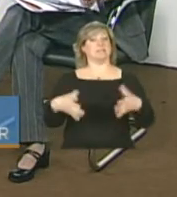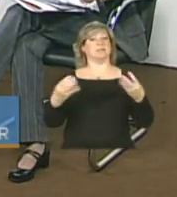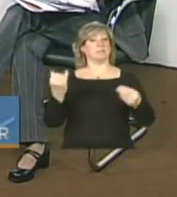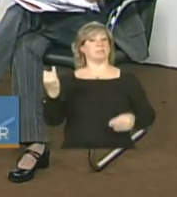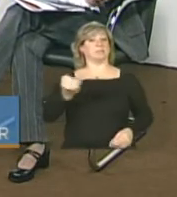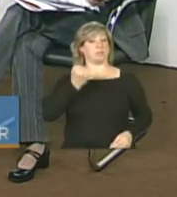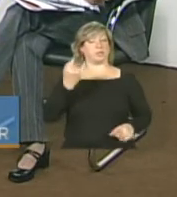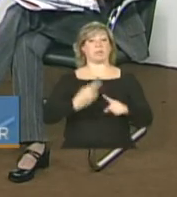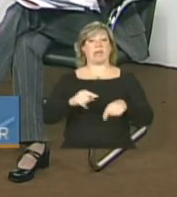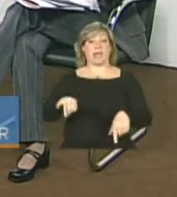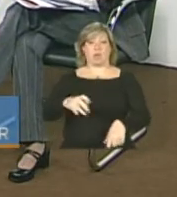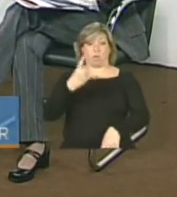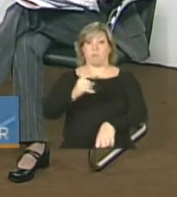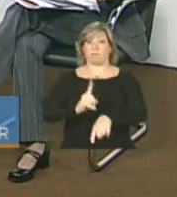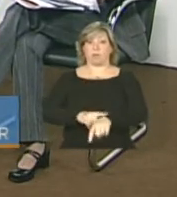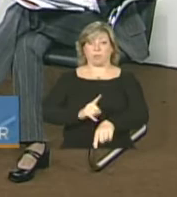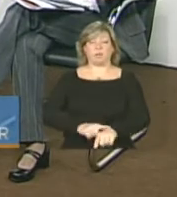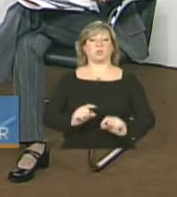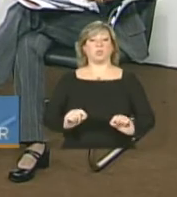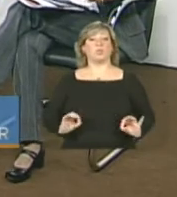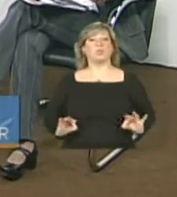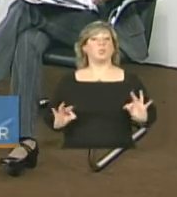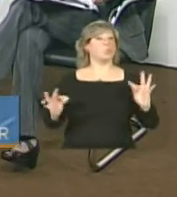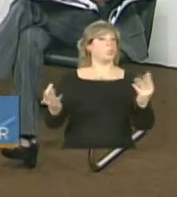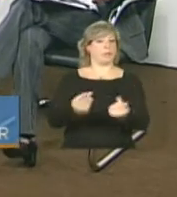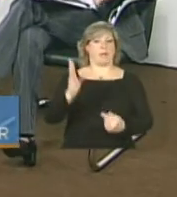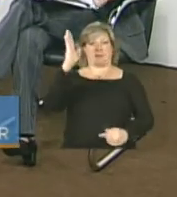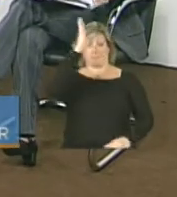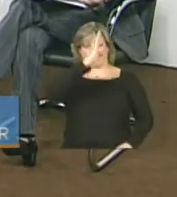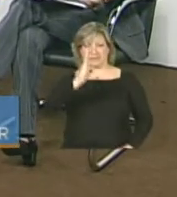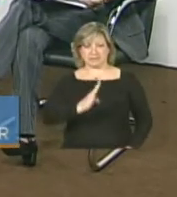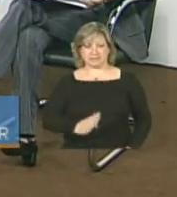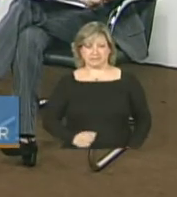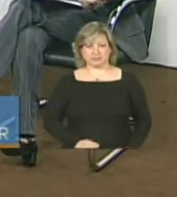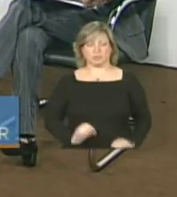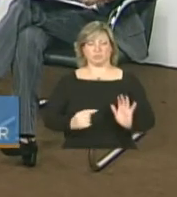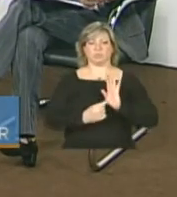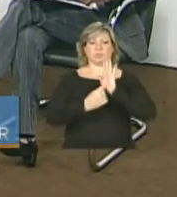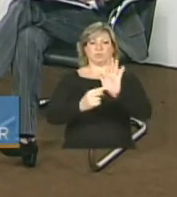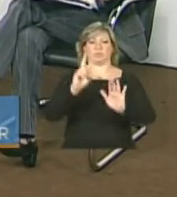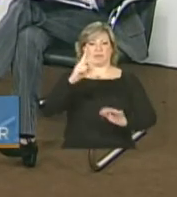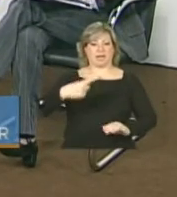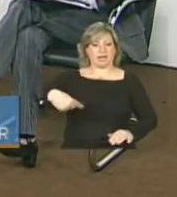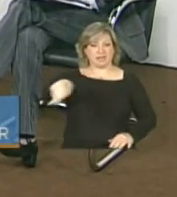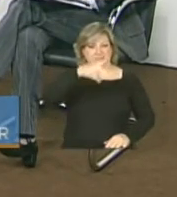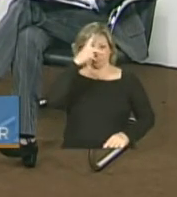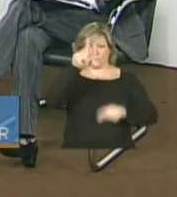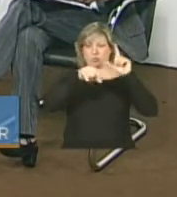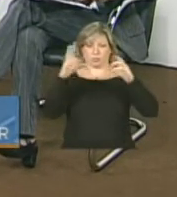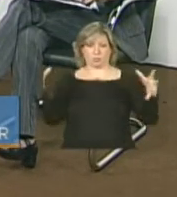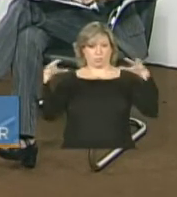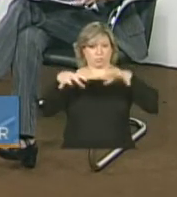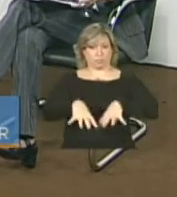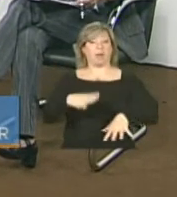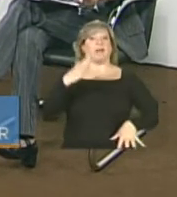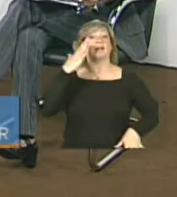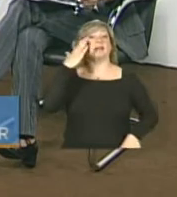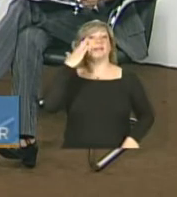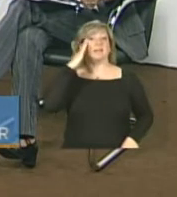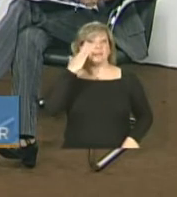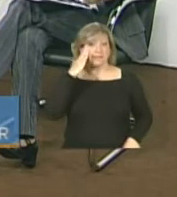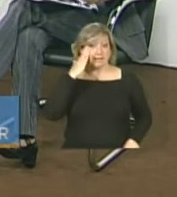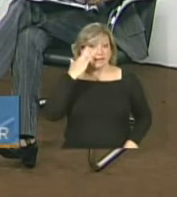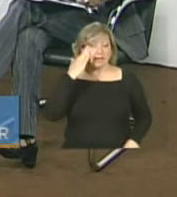importante porque é o momento que todo o Brasil, representado por esses delegados e delegadas, toma ciência